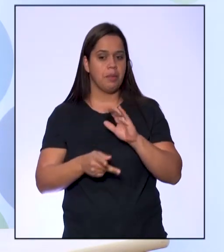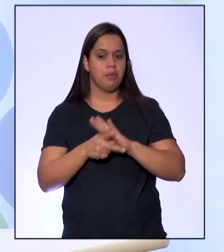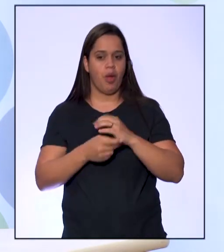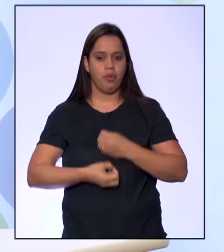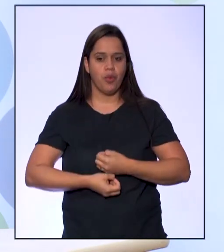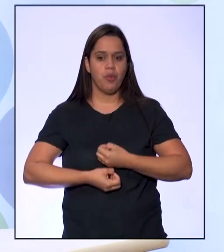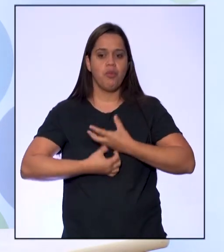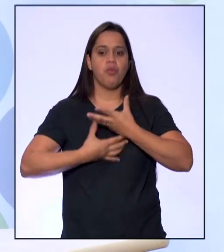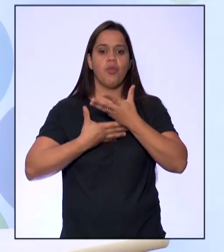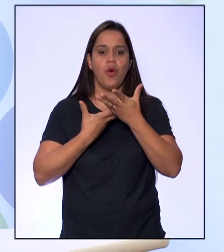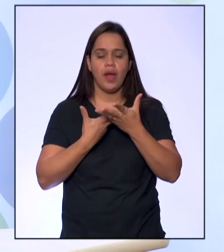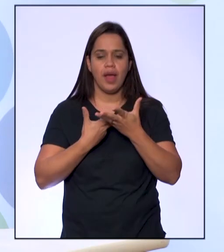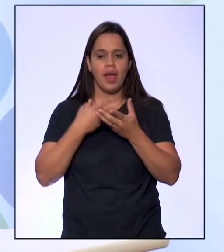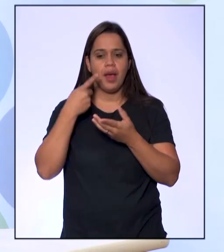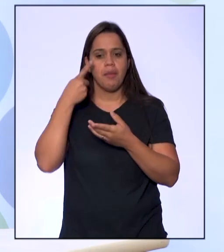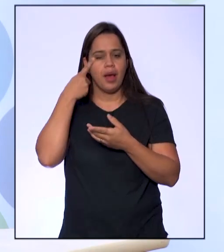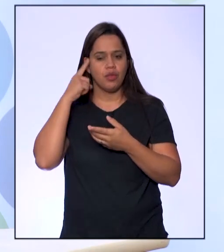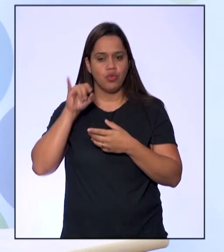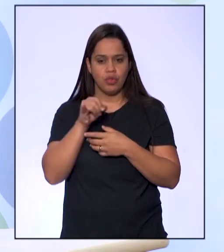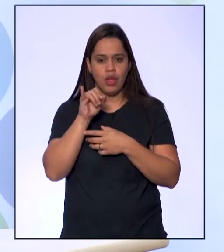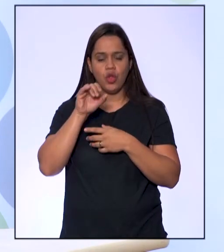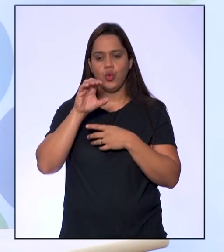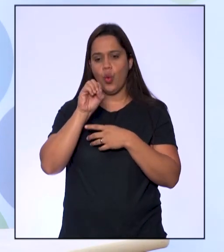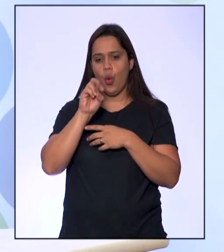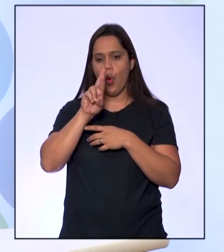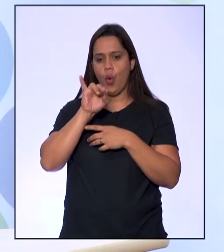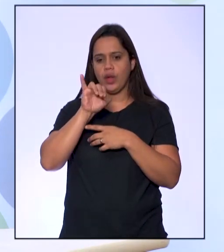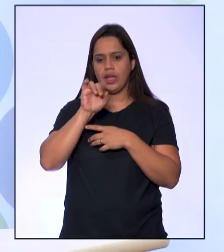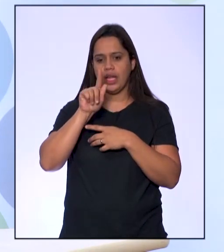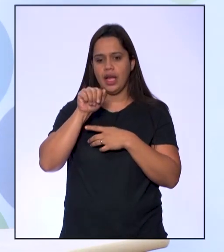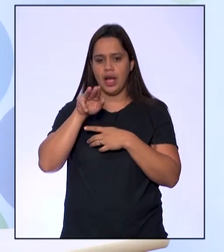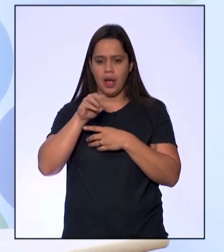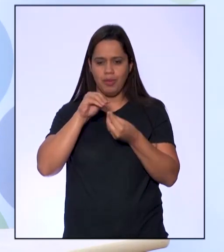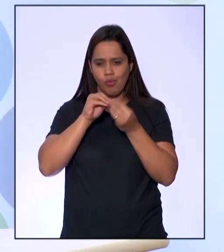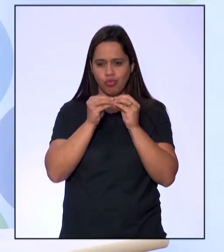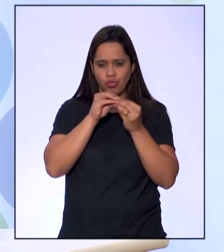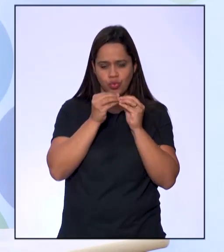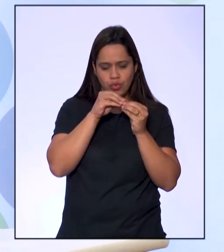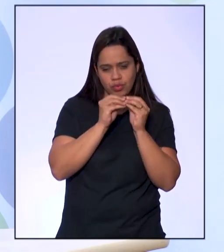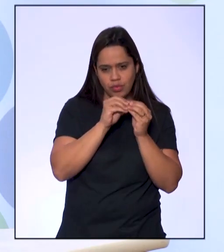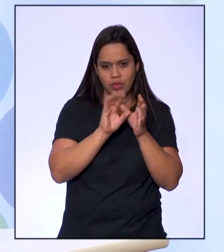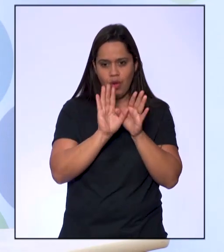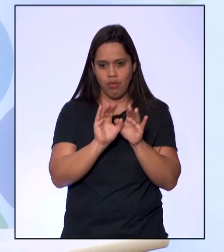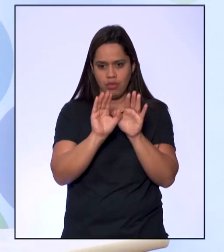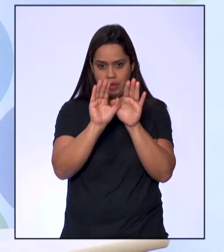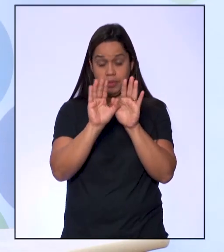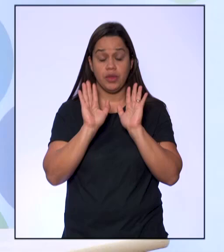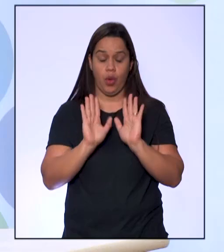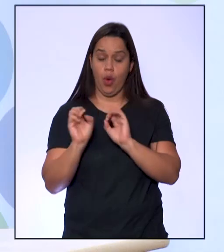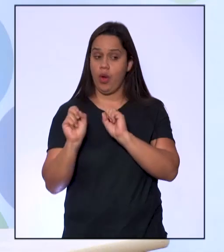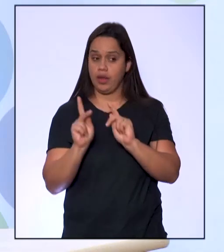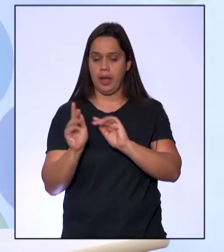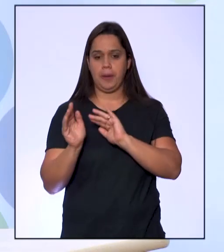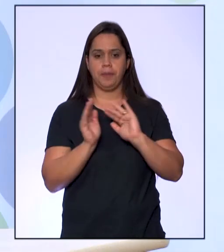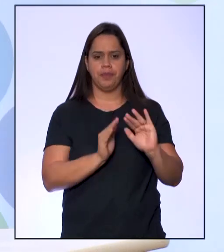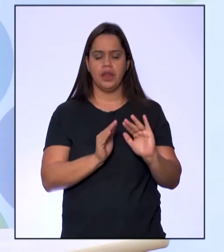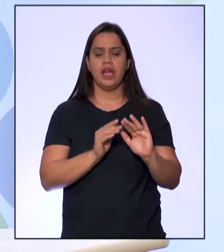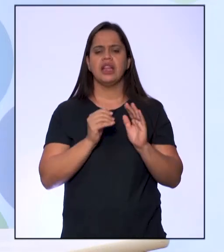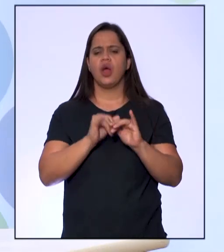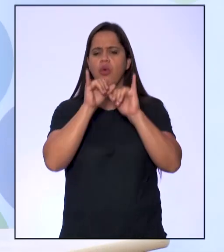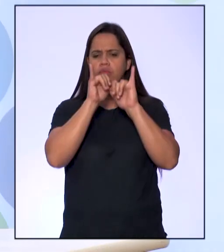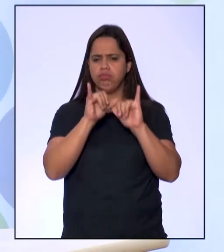origami. Ela fez essa borboleta. Então, gente, vamos lá. A partir desse anúncio que ela traz dos cuidados